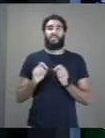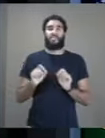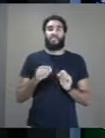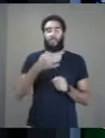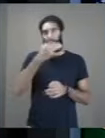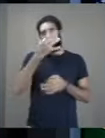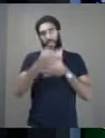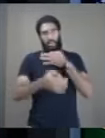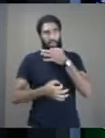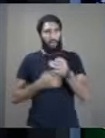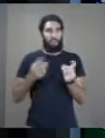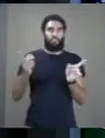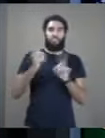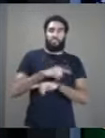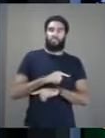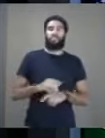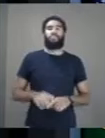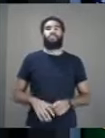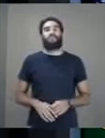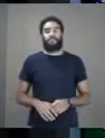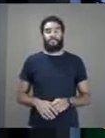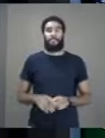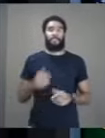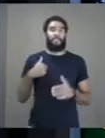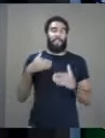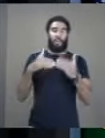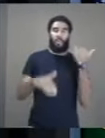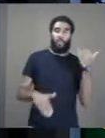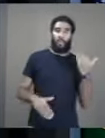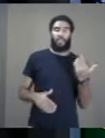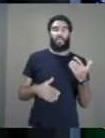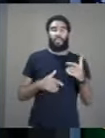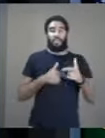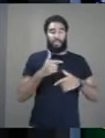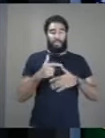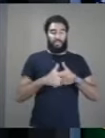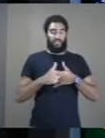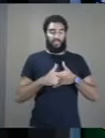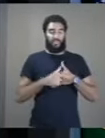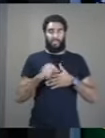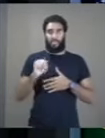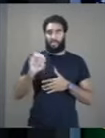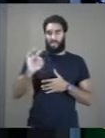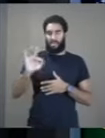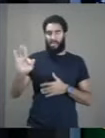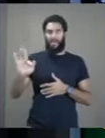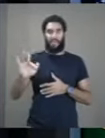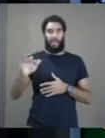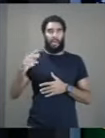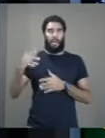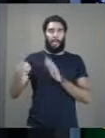contraponto, divergindo dessa atuação de um STF político,